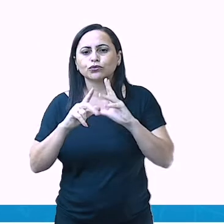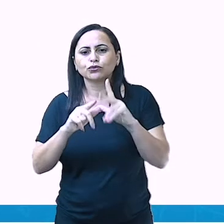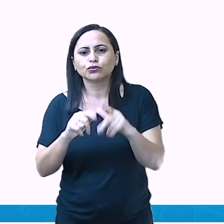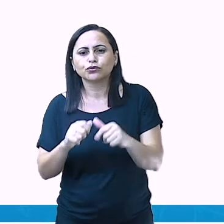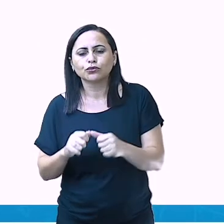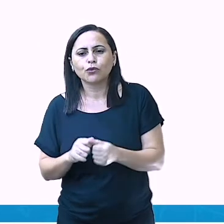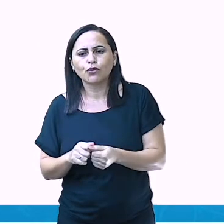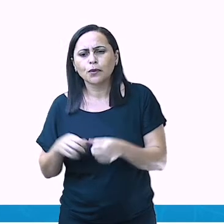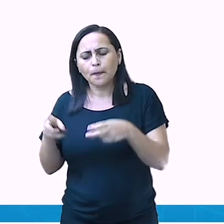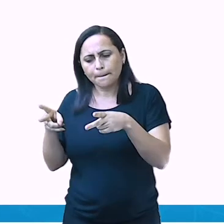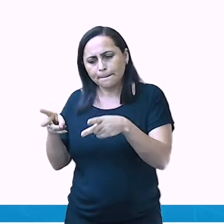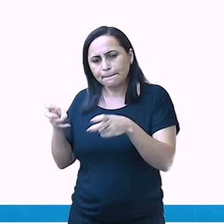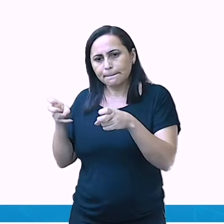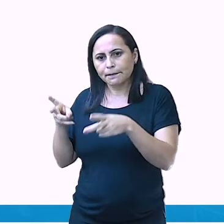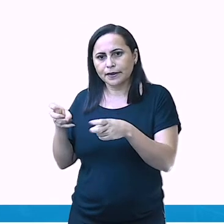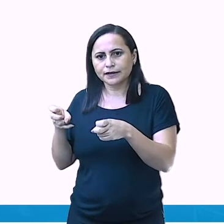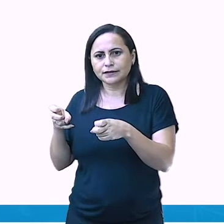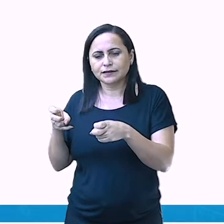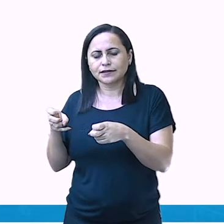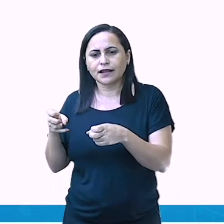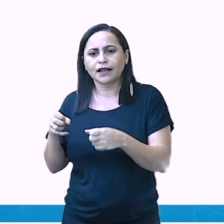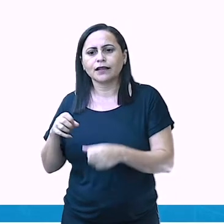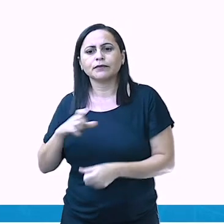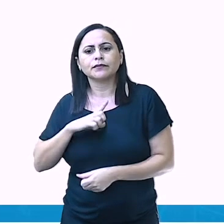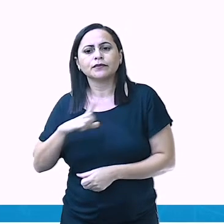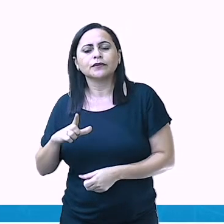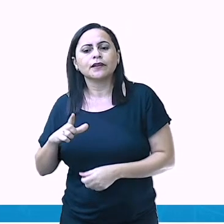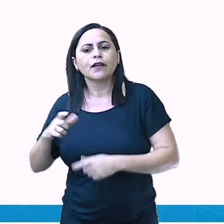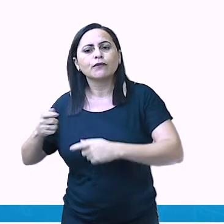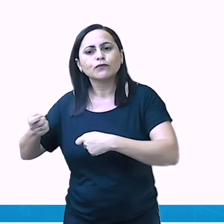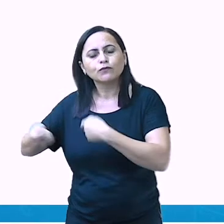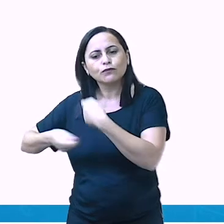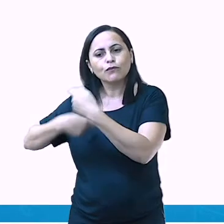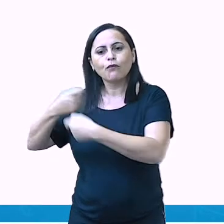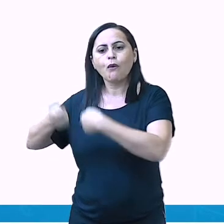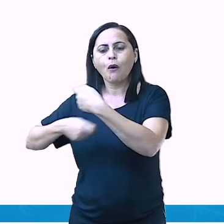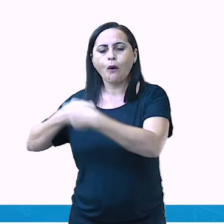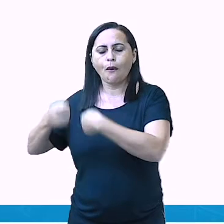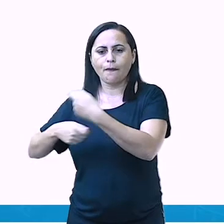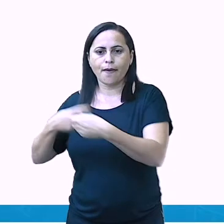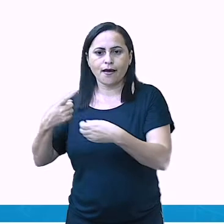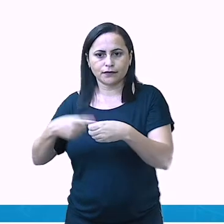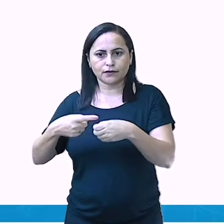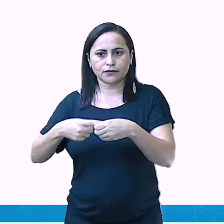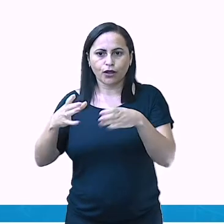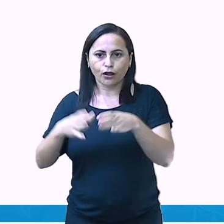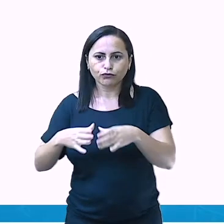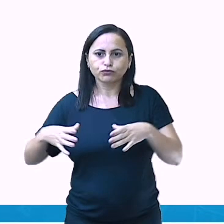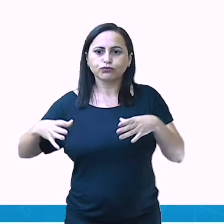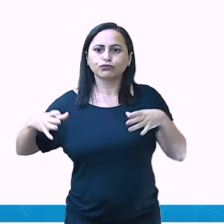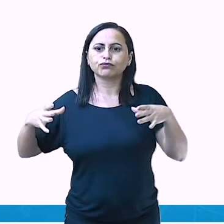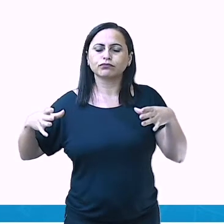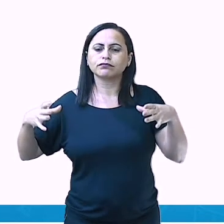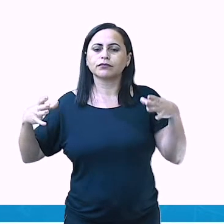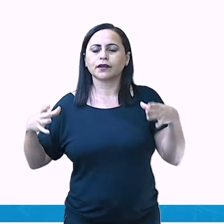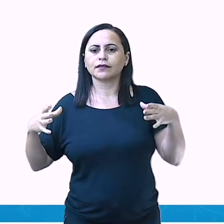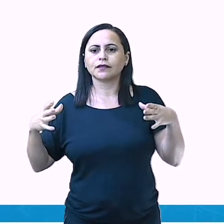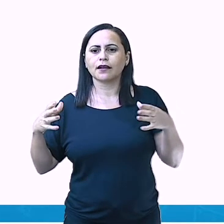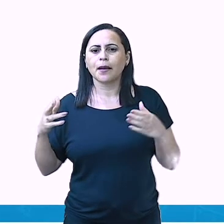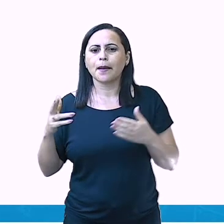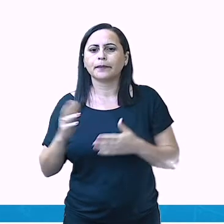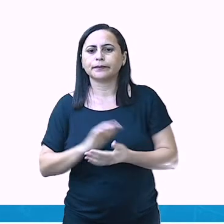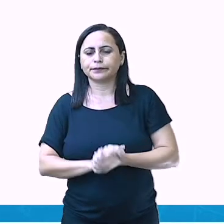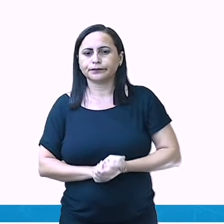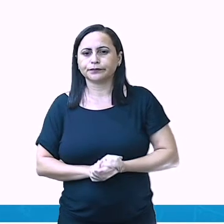consegue perceber dentro de uma prática de comércio e aí é o crescimento da cidade. Nessa própria imagem a gente pode perceber que as cidades